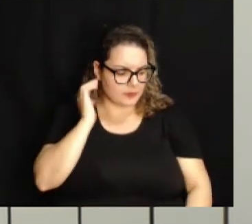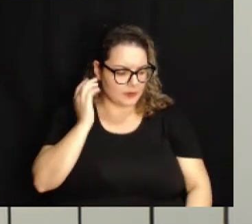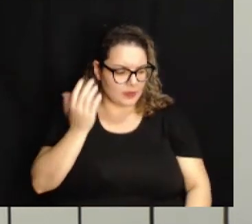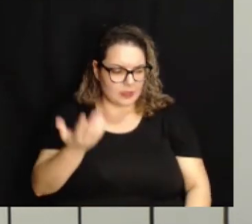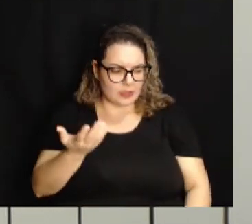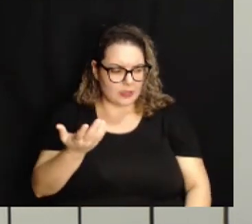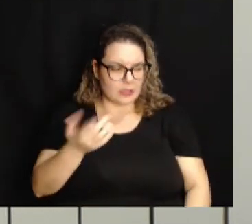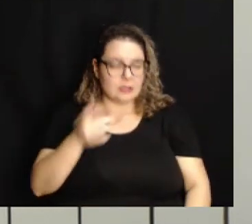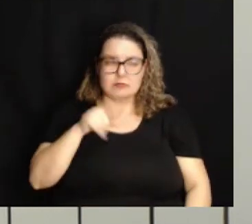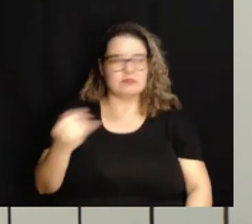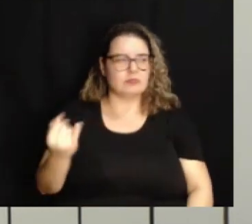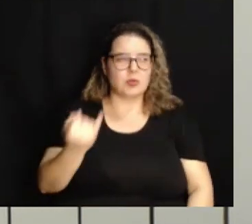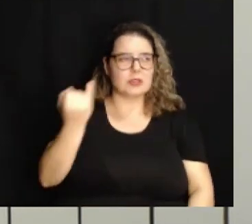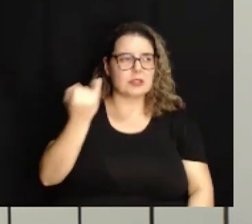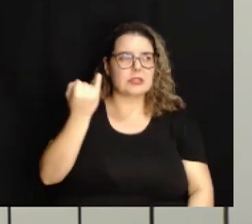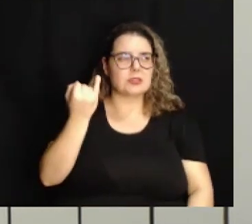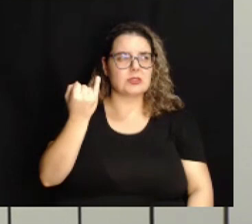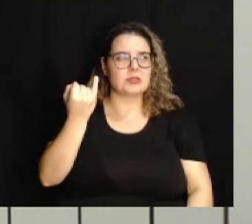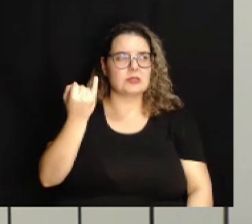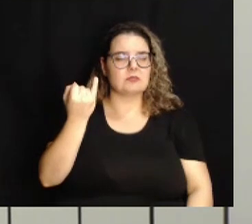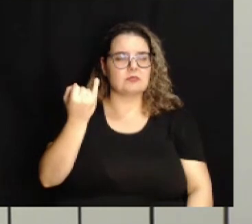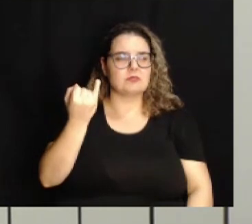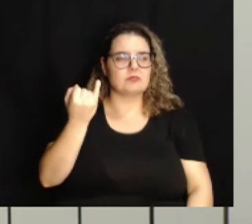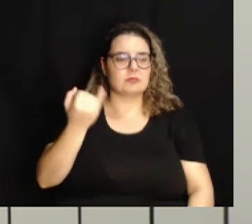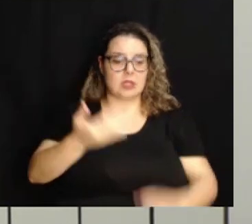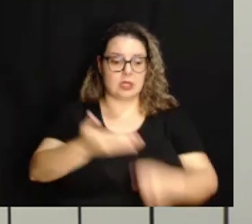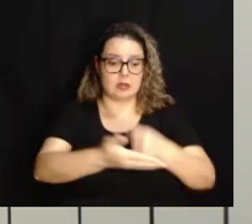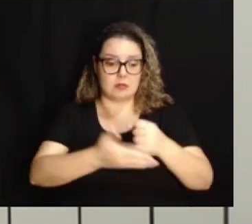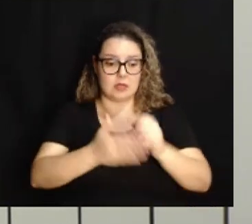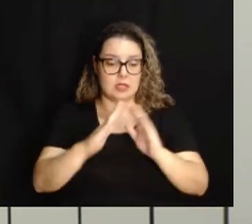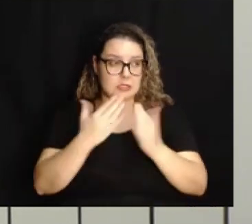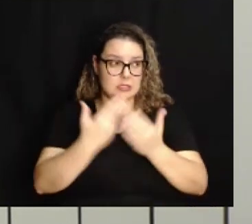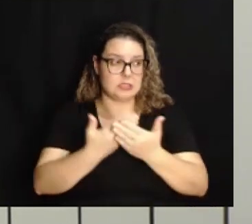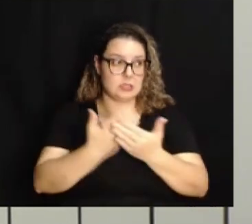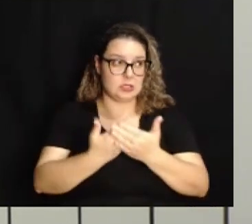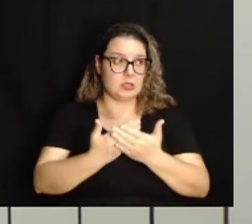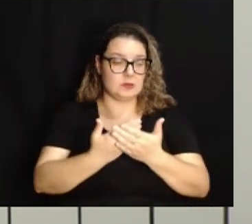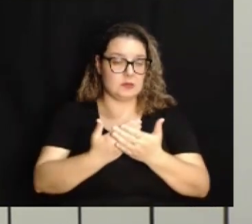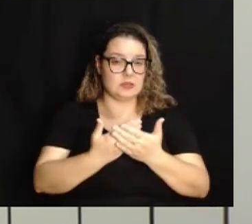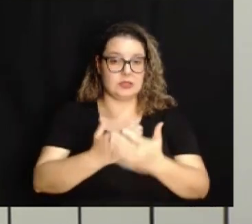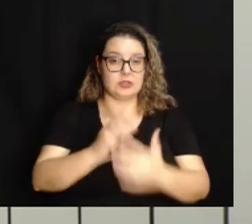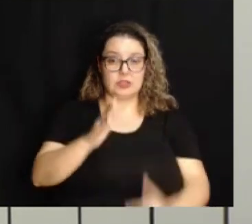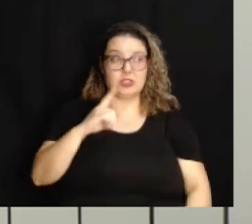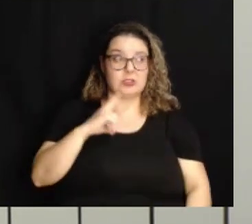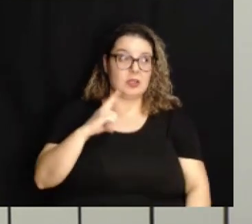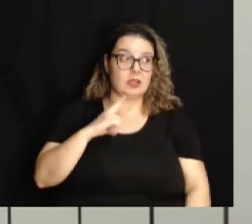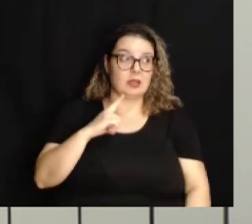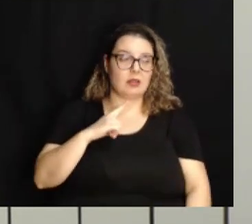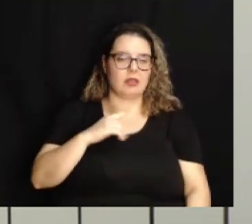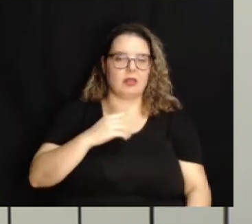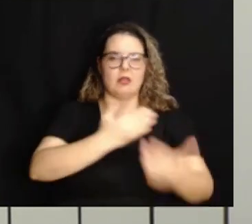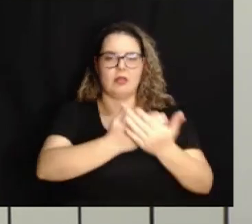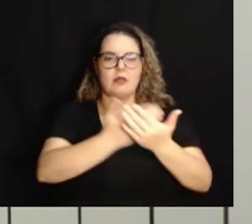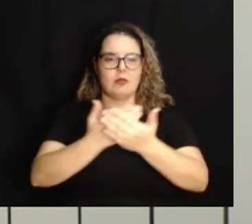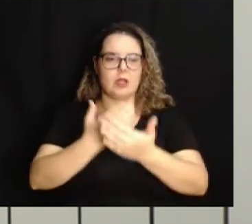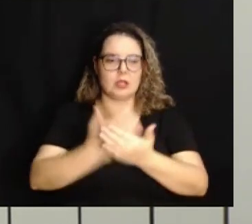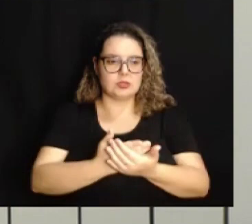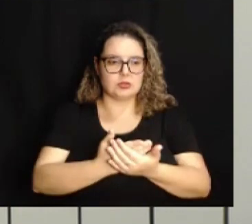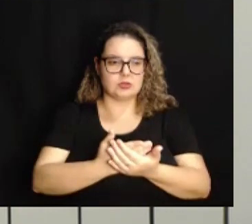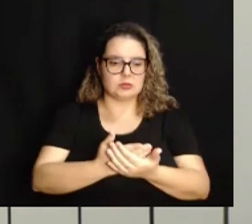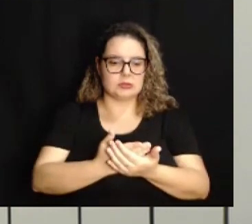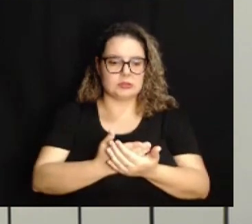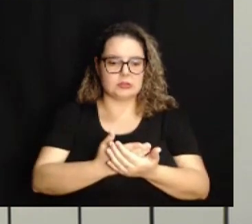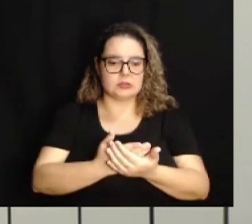importante, na base escolar, já se ter aí um estudo que mostrasse